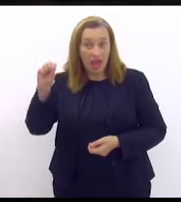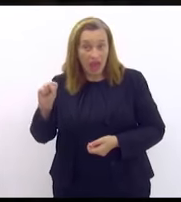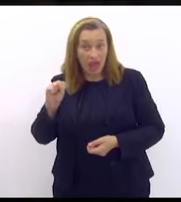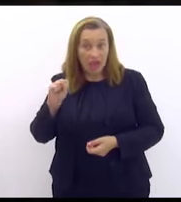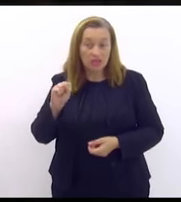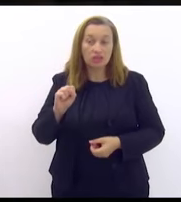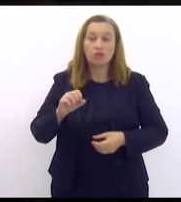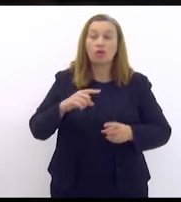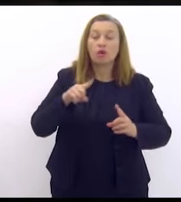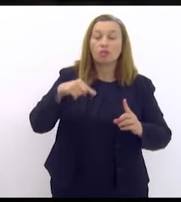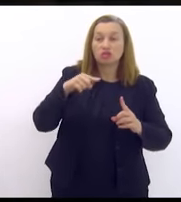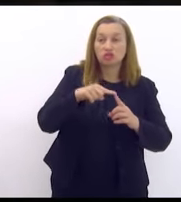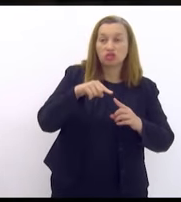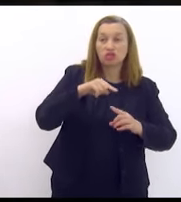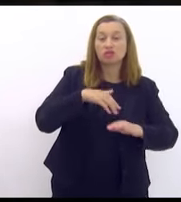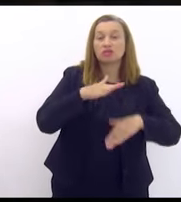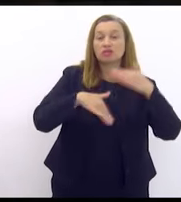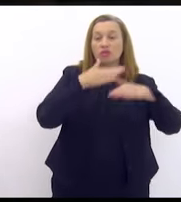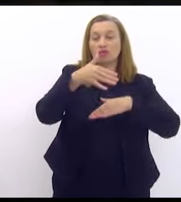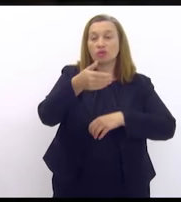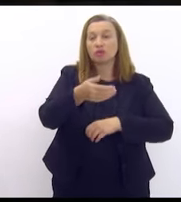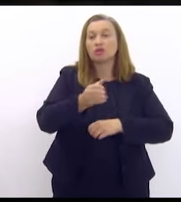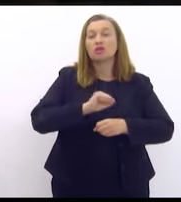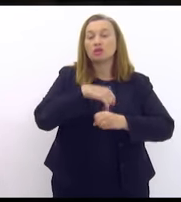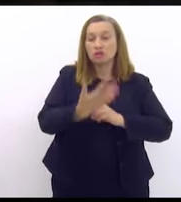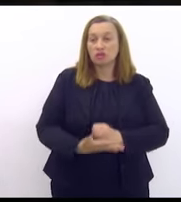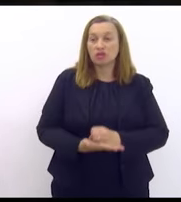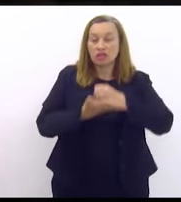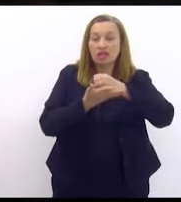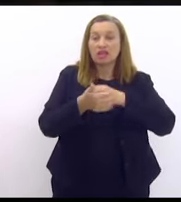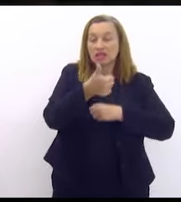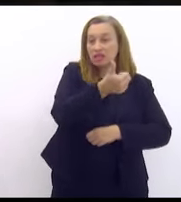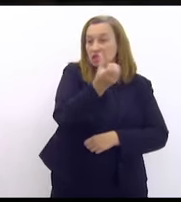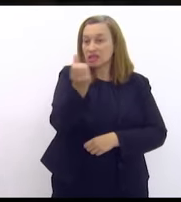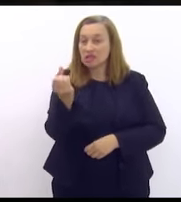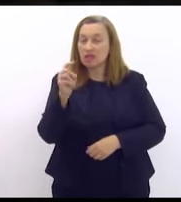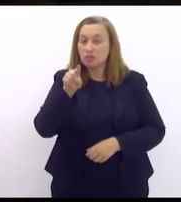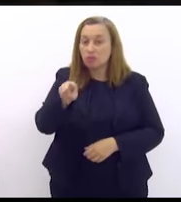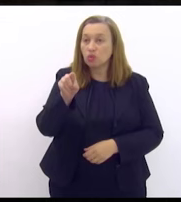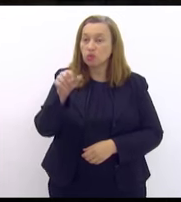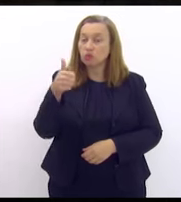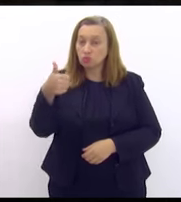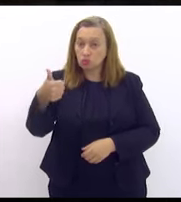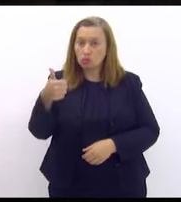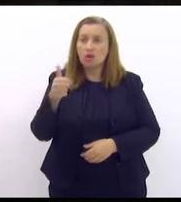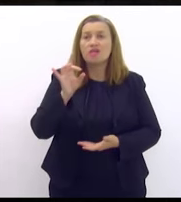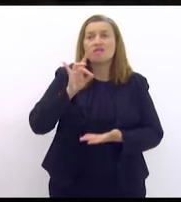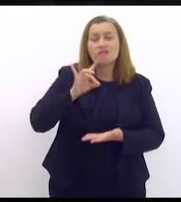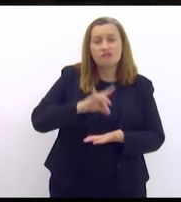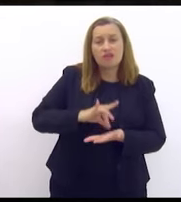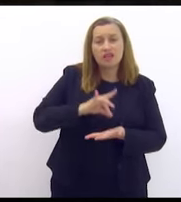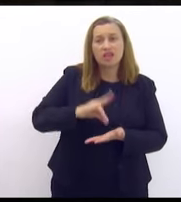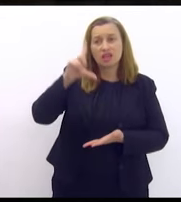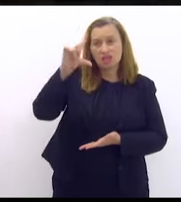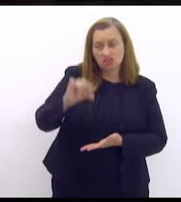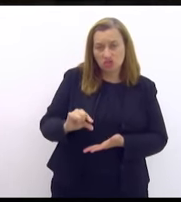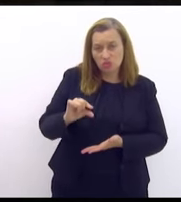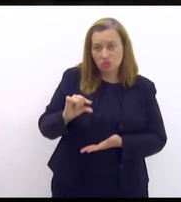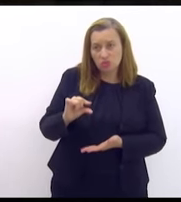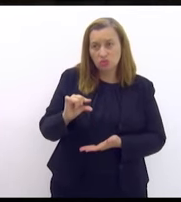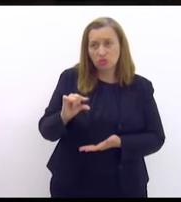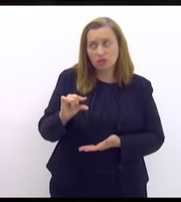Desenvolvimento Sustentável, a 16.1, que objetiva realmente reduzir